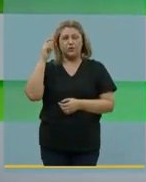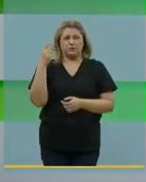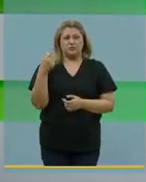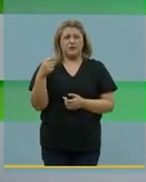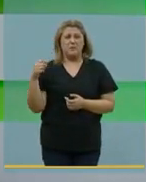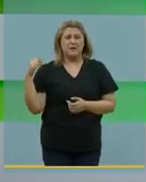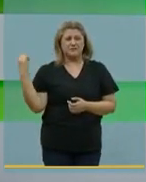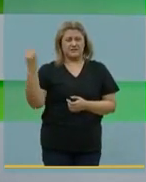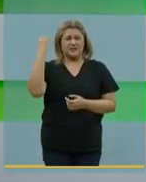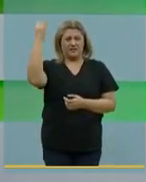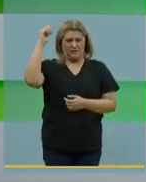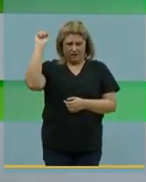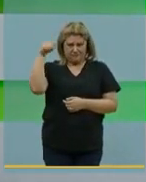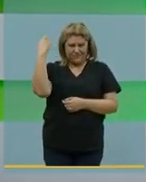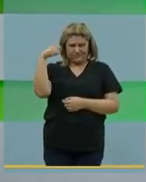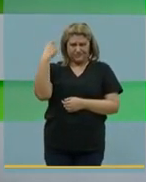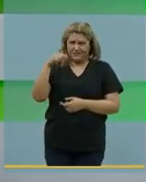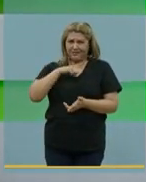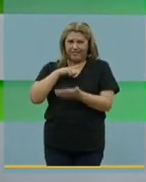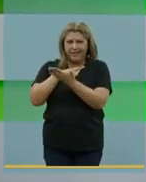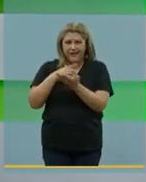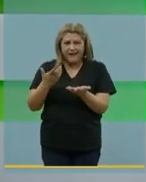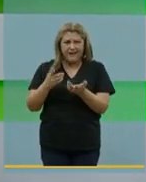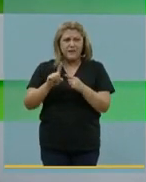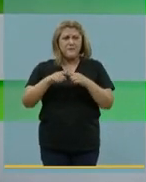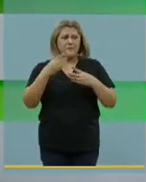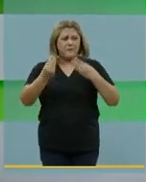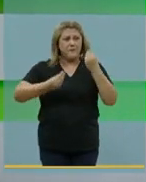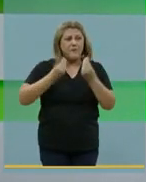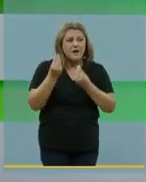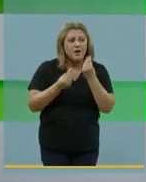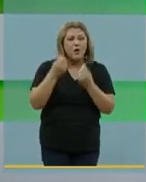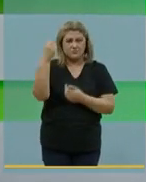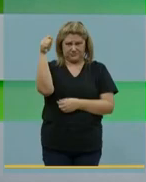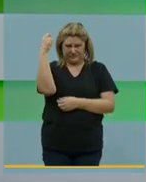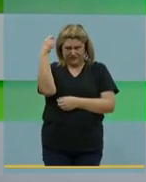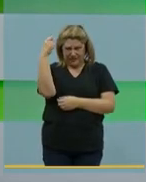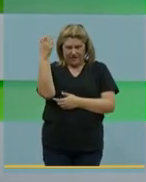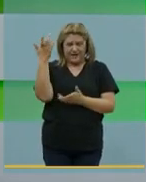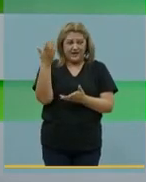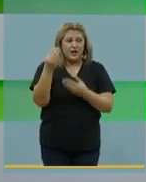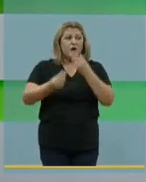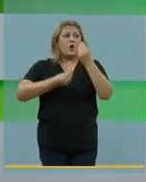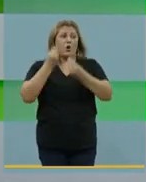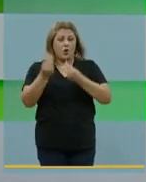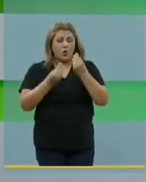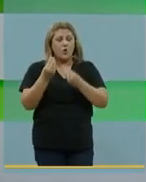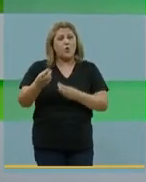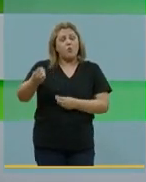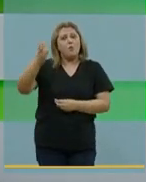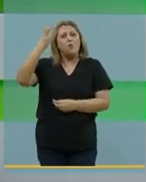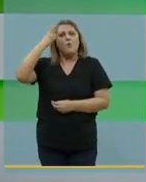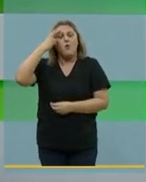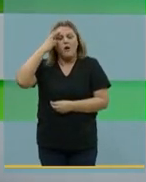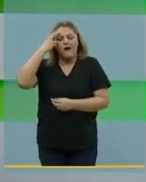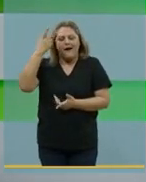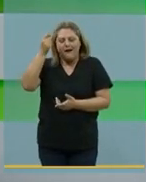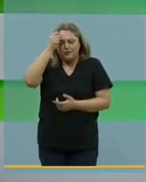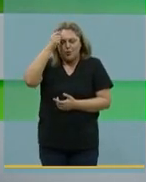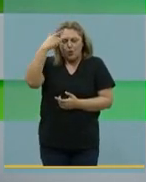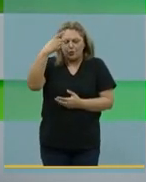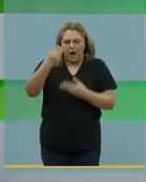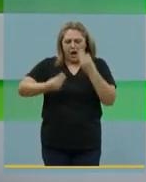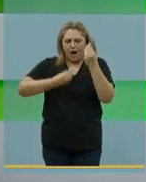terras do continente e pelo descontrole das contas públicas a inflação pode estar chegando